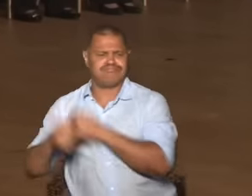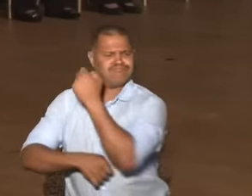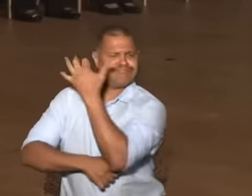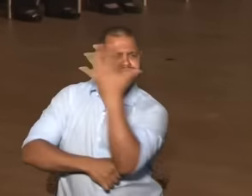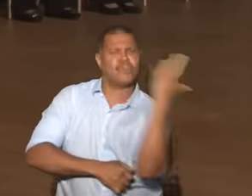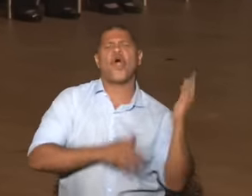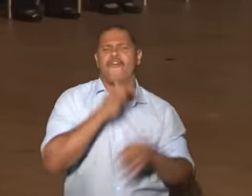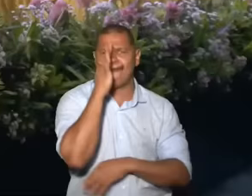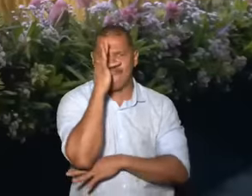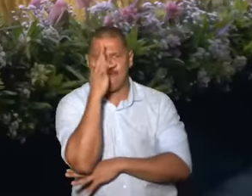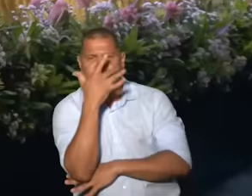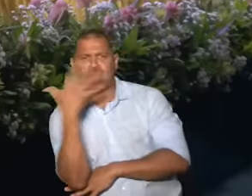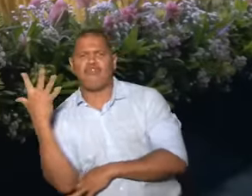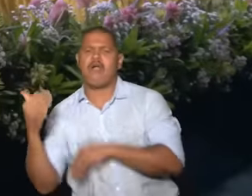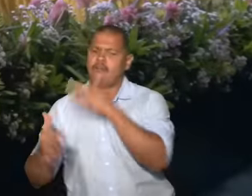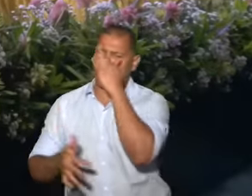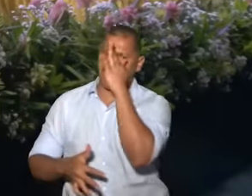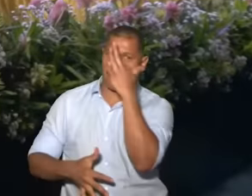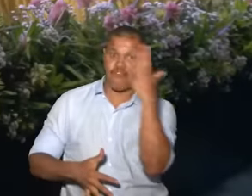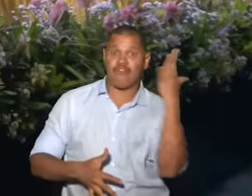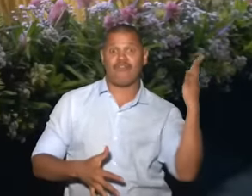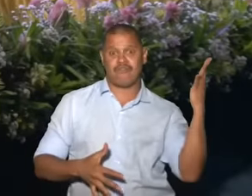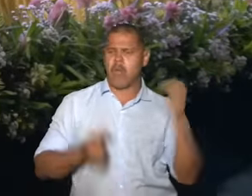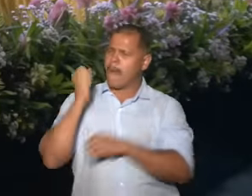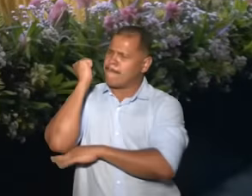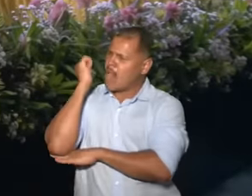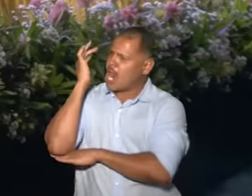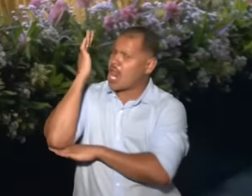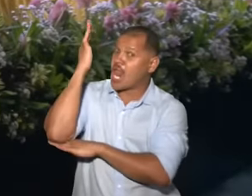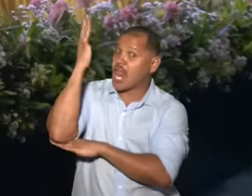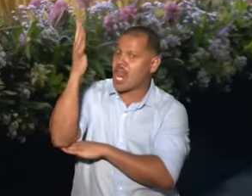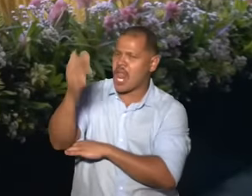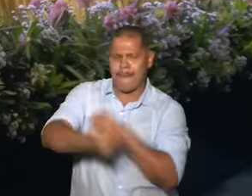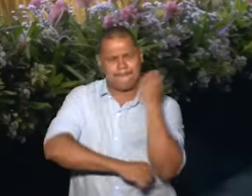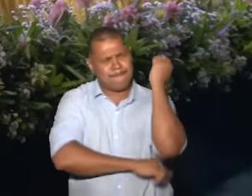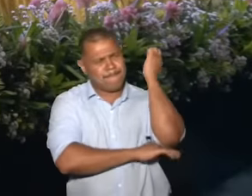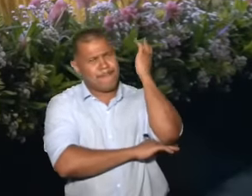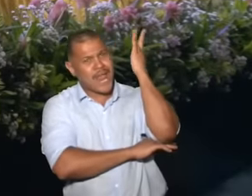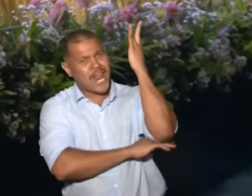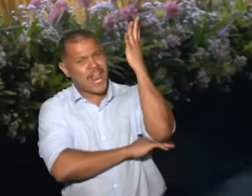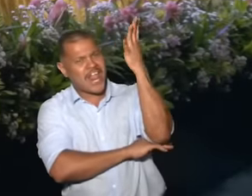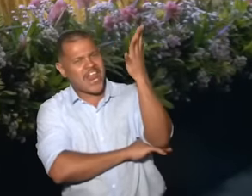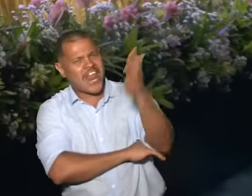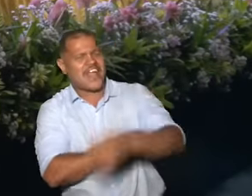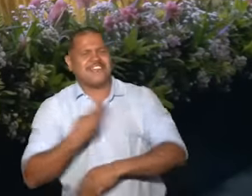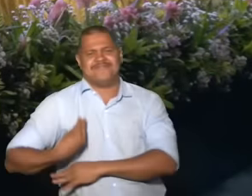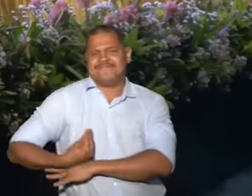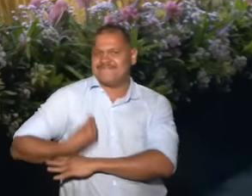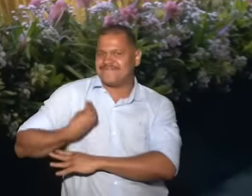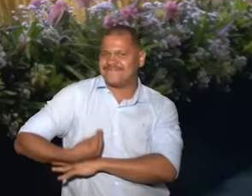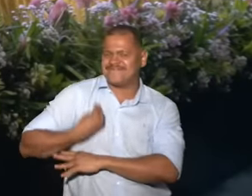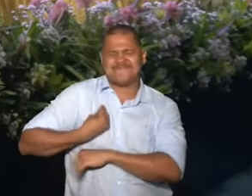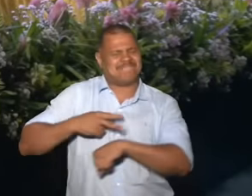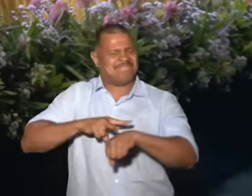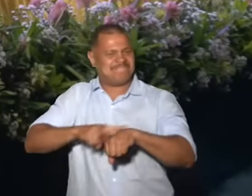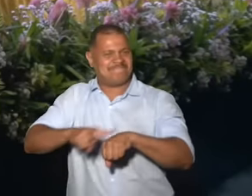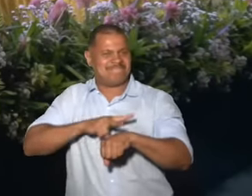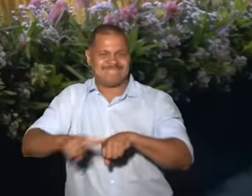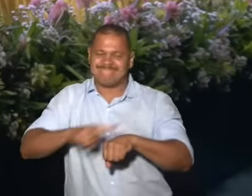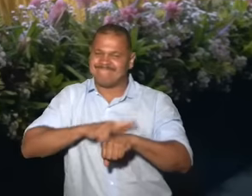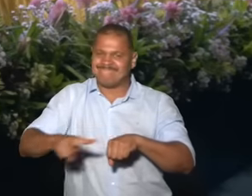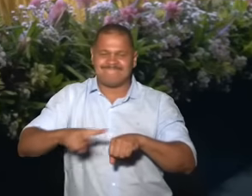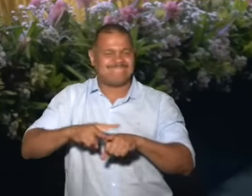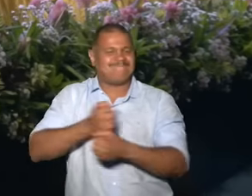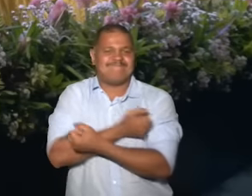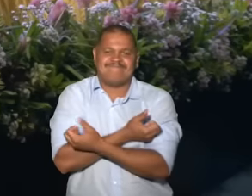mais flores, nossos bosques tem mais vida, nossa vida no